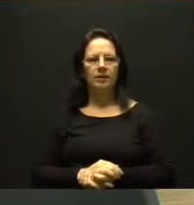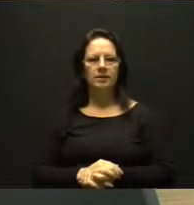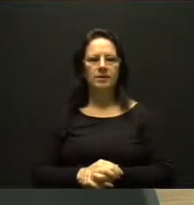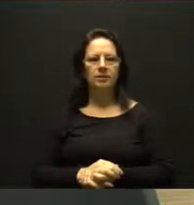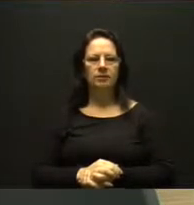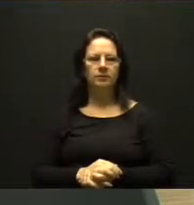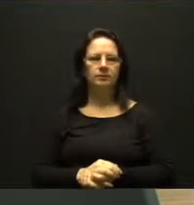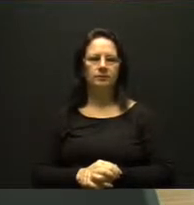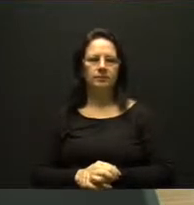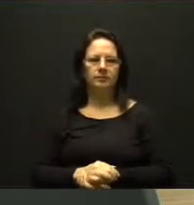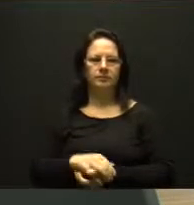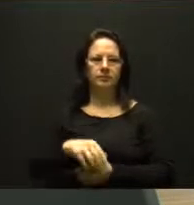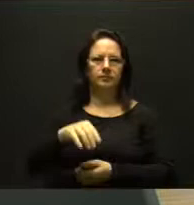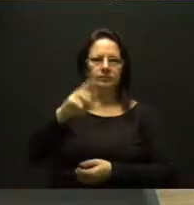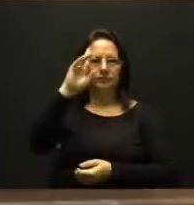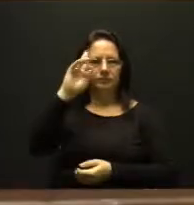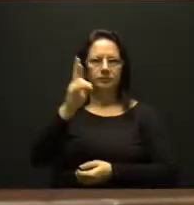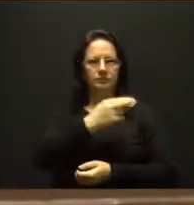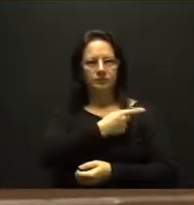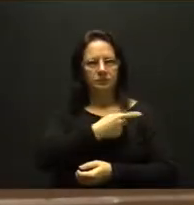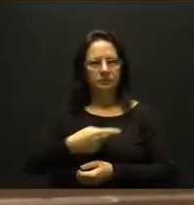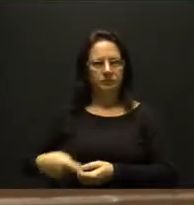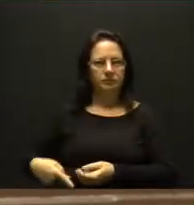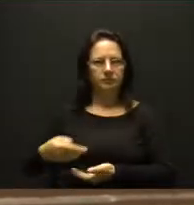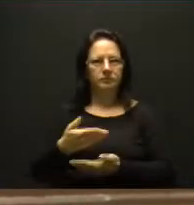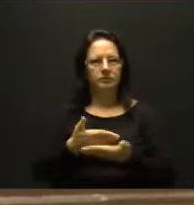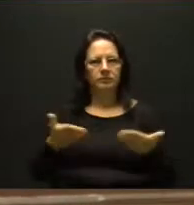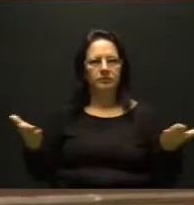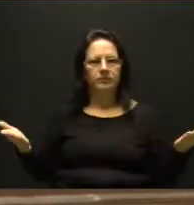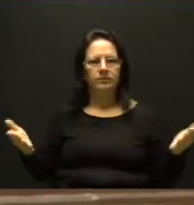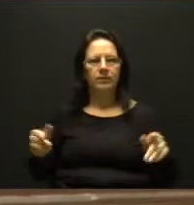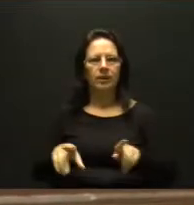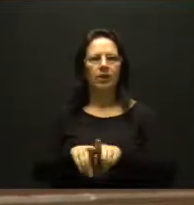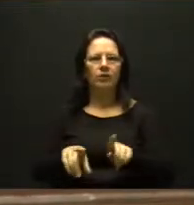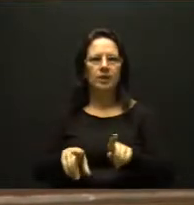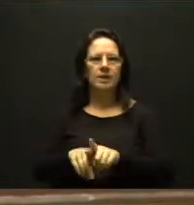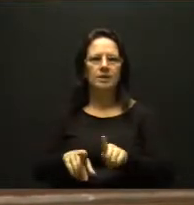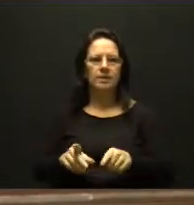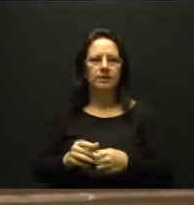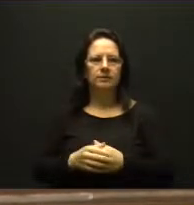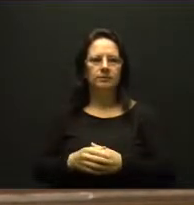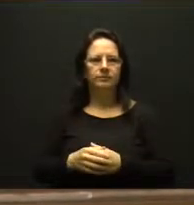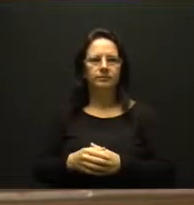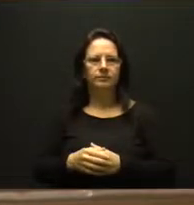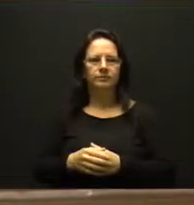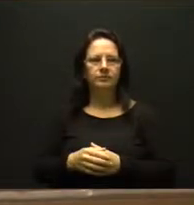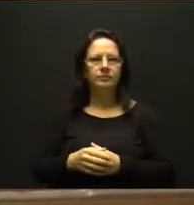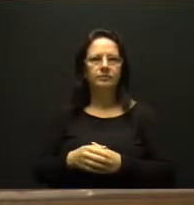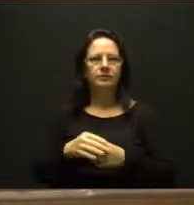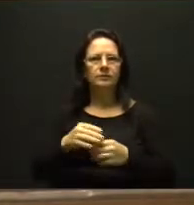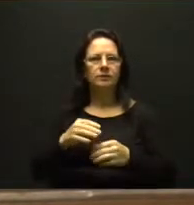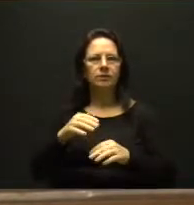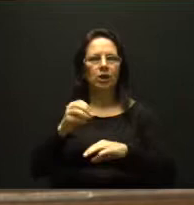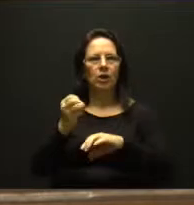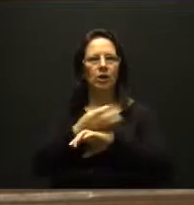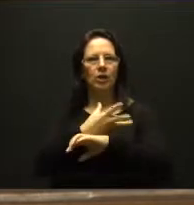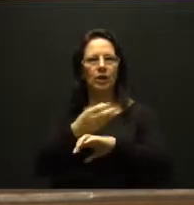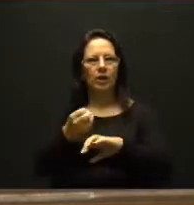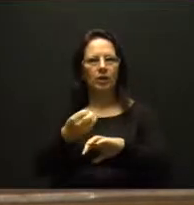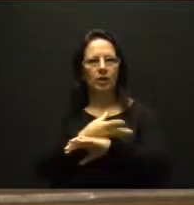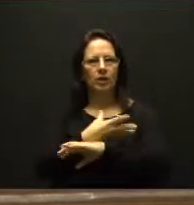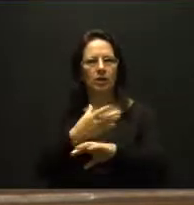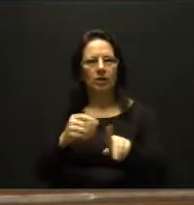é o presidente da ubes para a vereadora essa ferramenta social que é o batizado é muito rápido e às vezes a gente